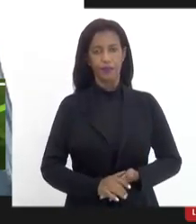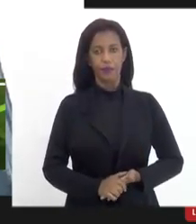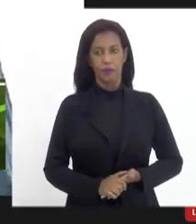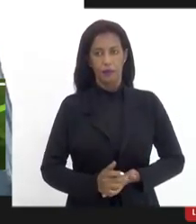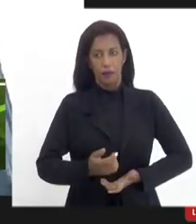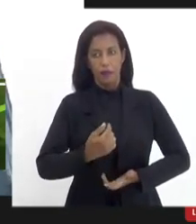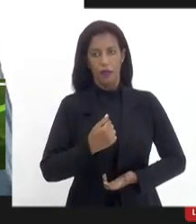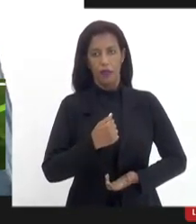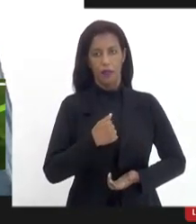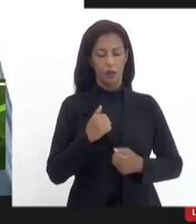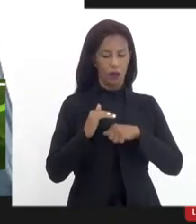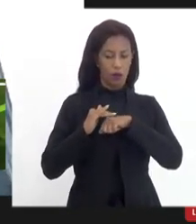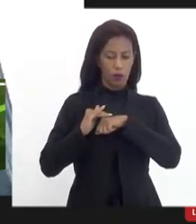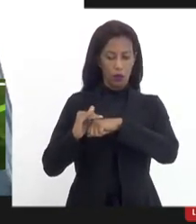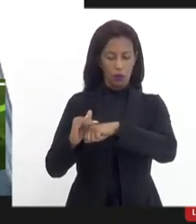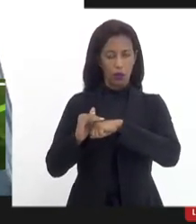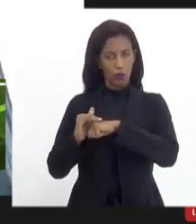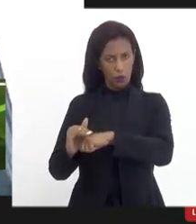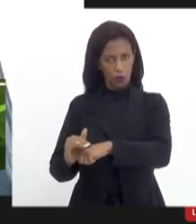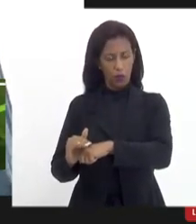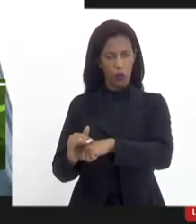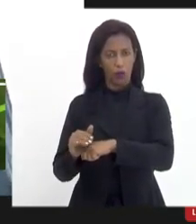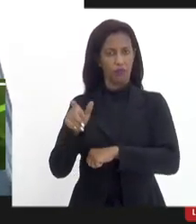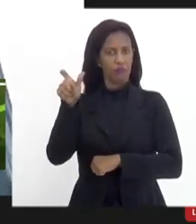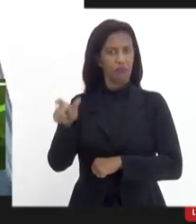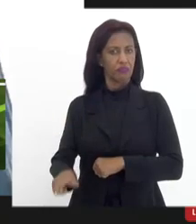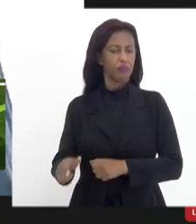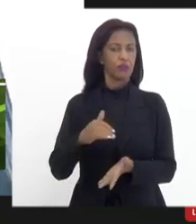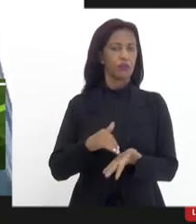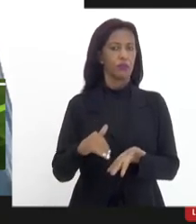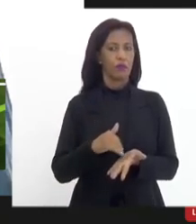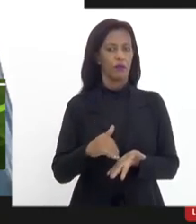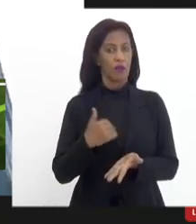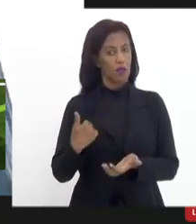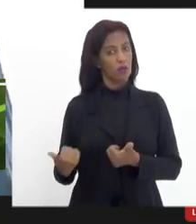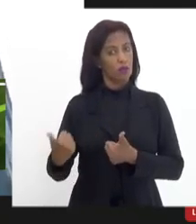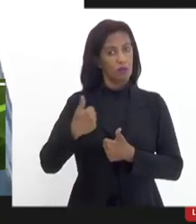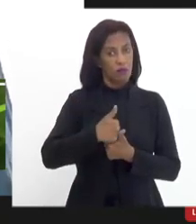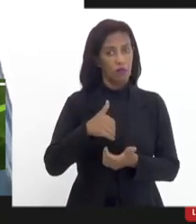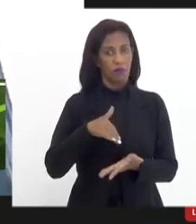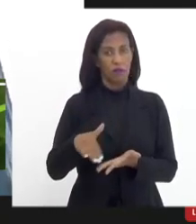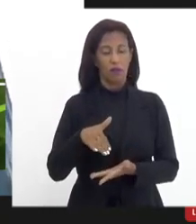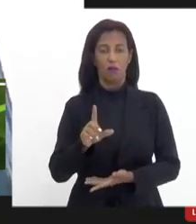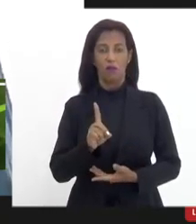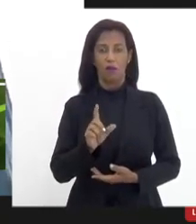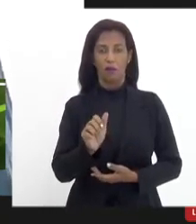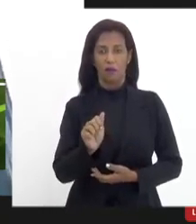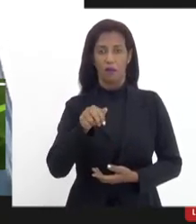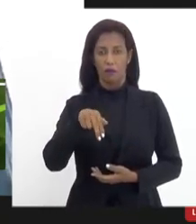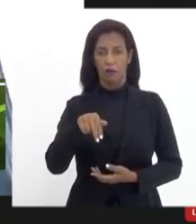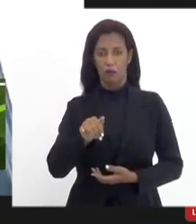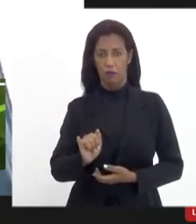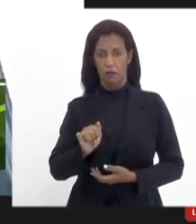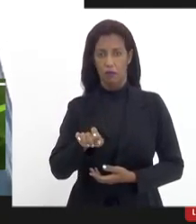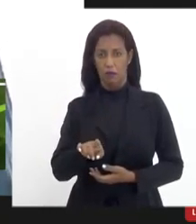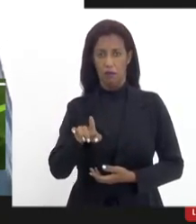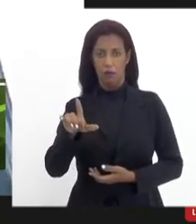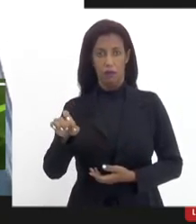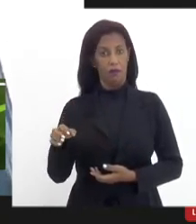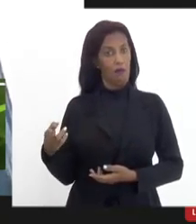eu conversei pessoalmente com a nossa secretária, eu estou aqui representando a secretária Daniele, né, que